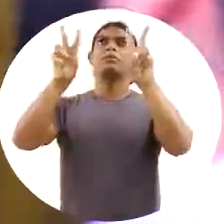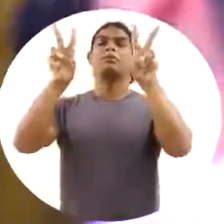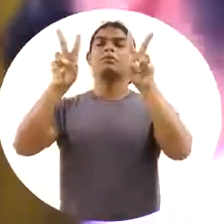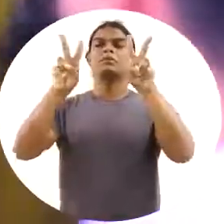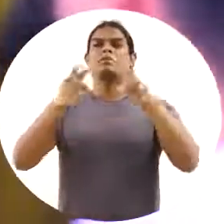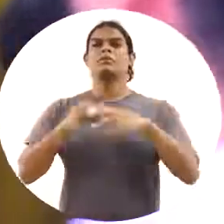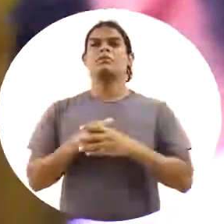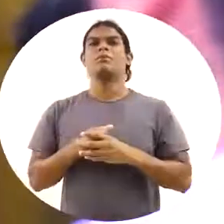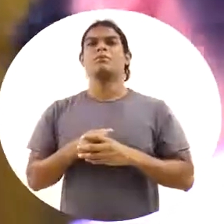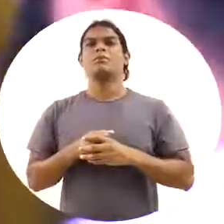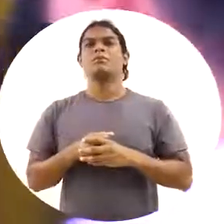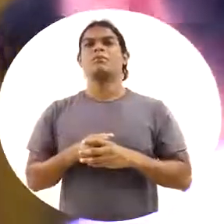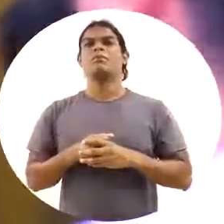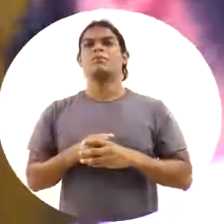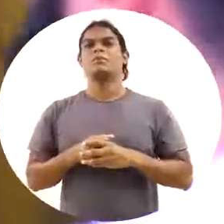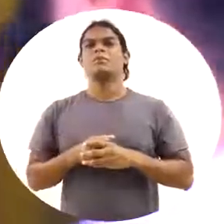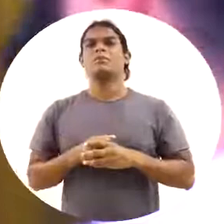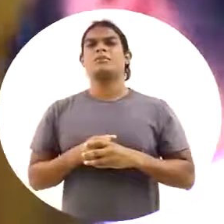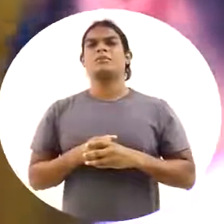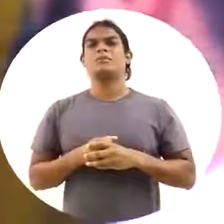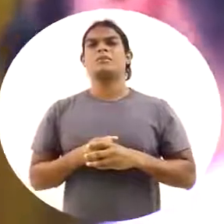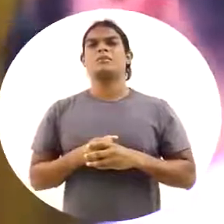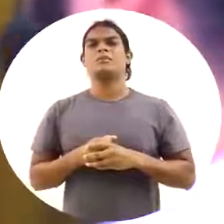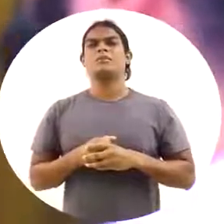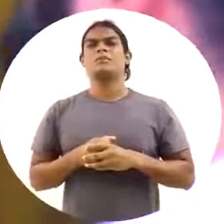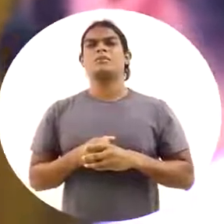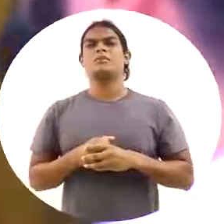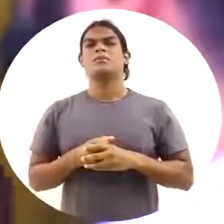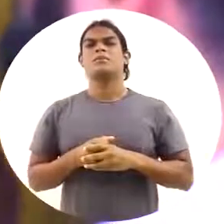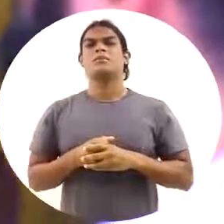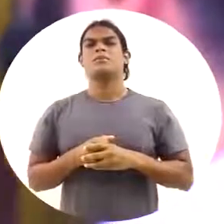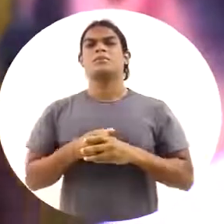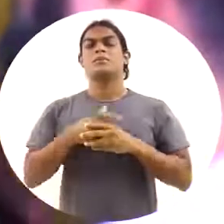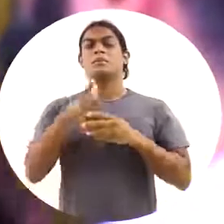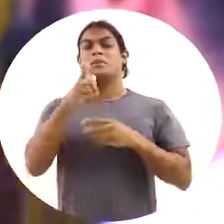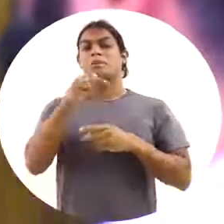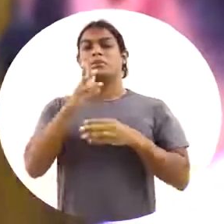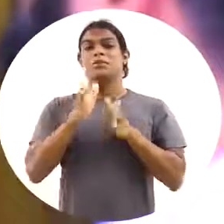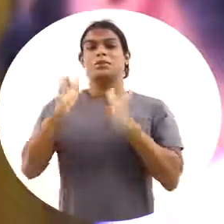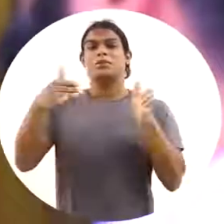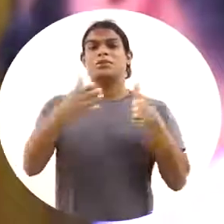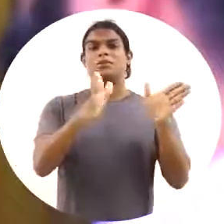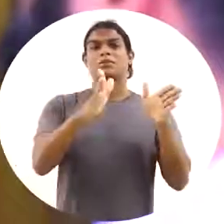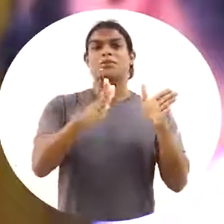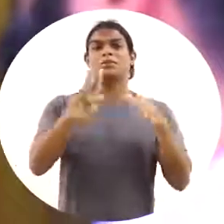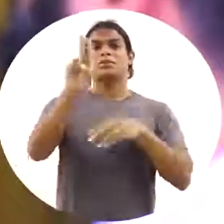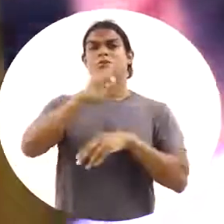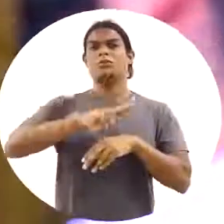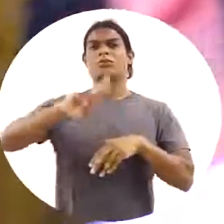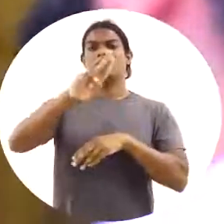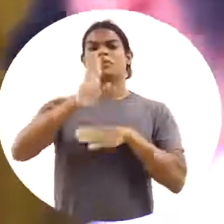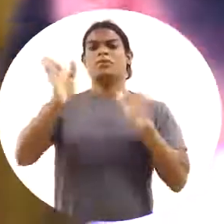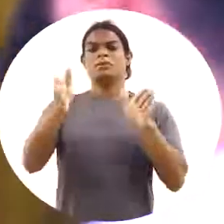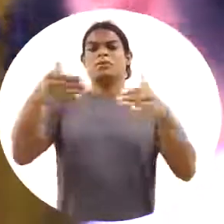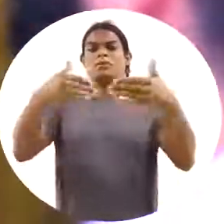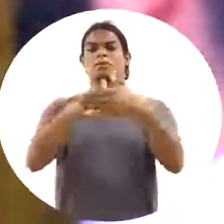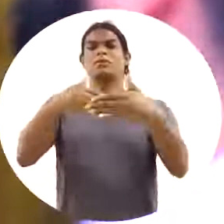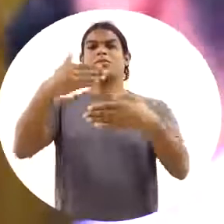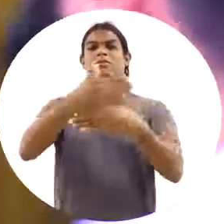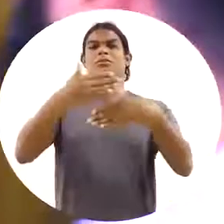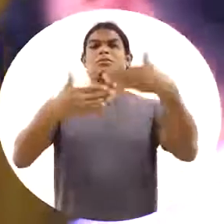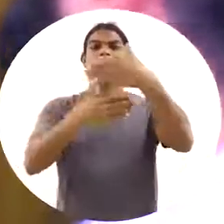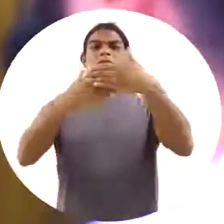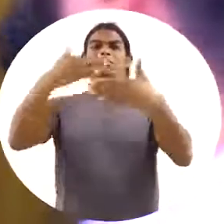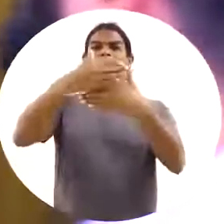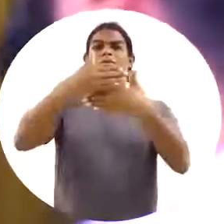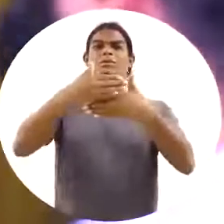rasgada na parte de jardim de inverno. E para o rio a gente colocou os tijolos invertidos. A gente tem um